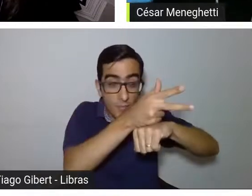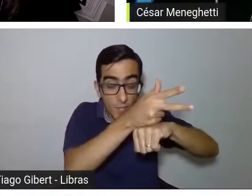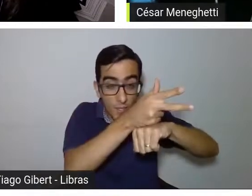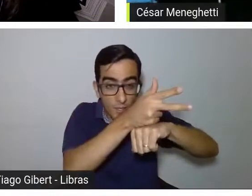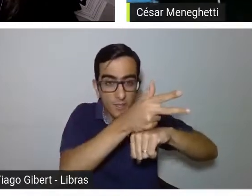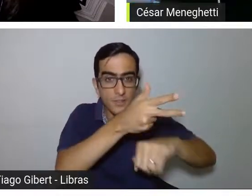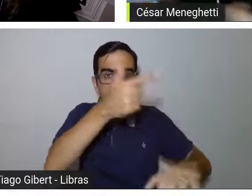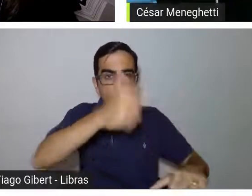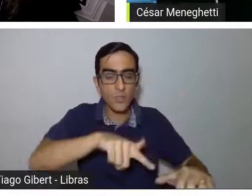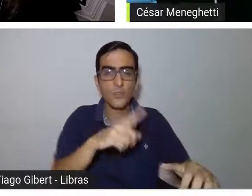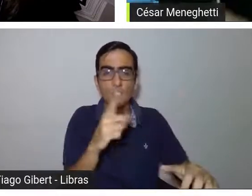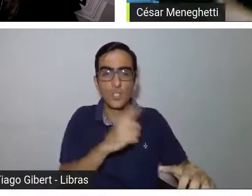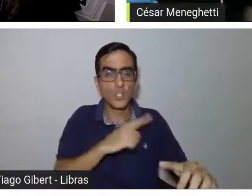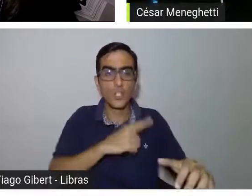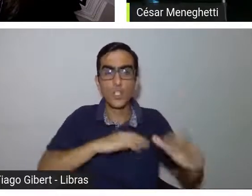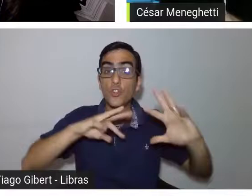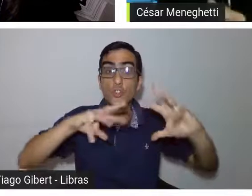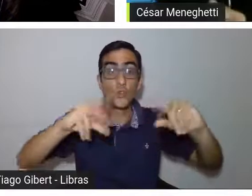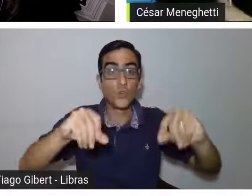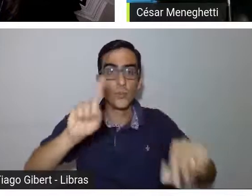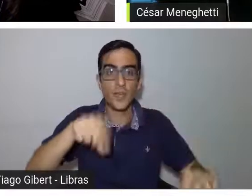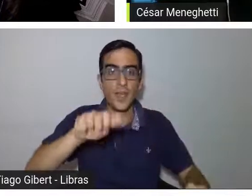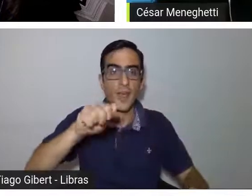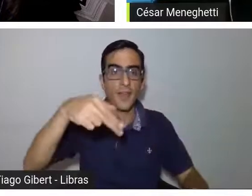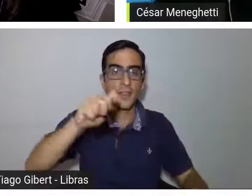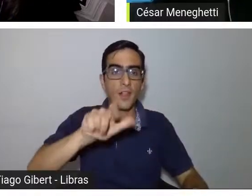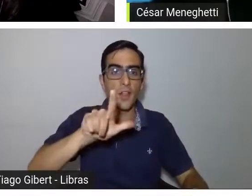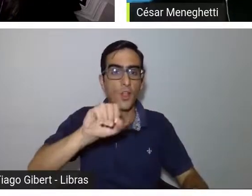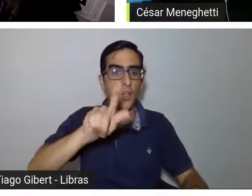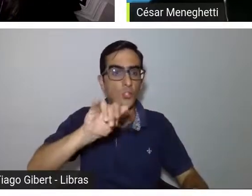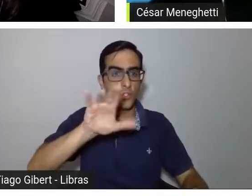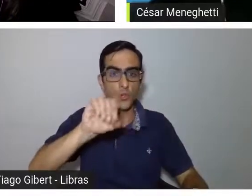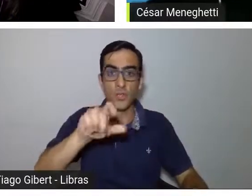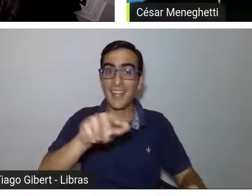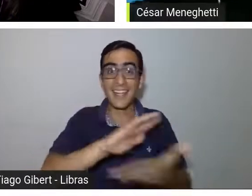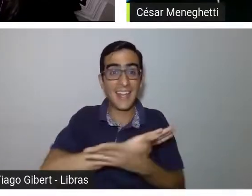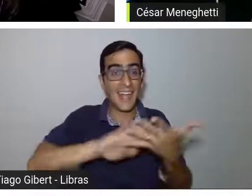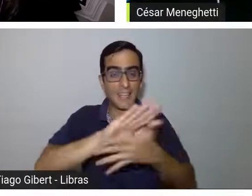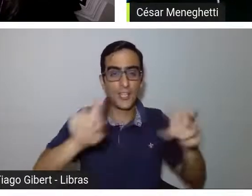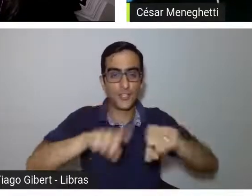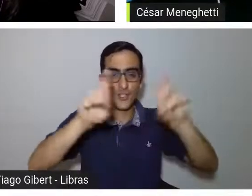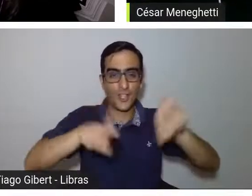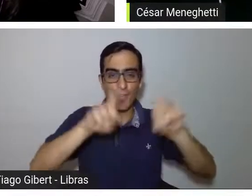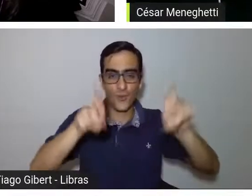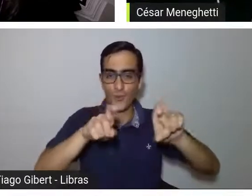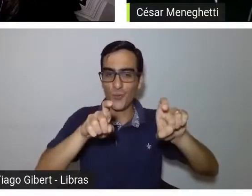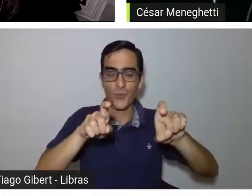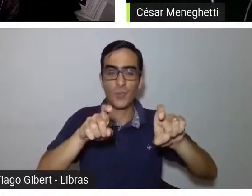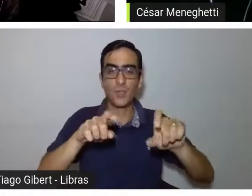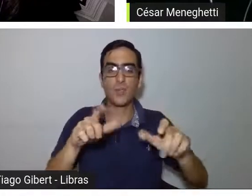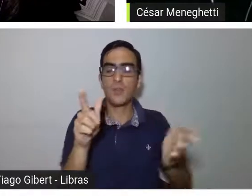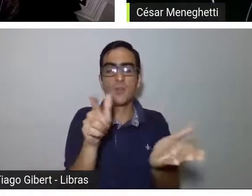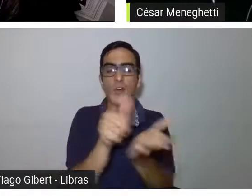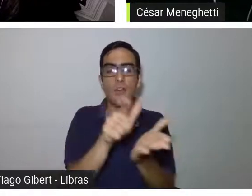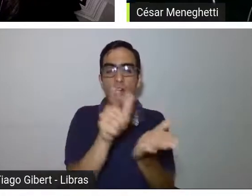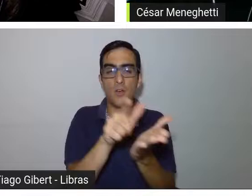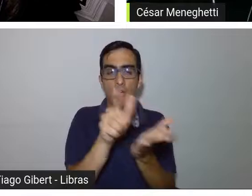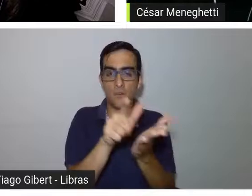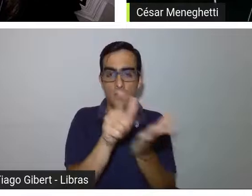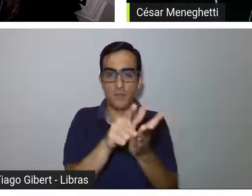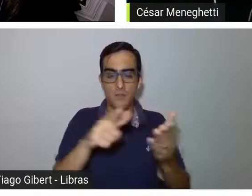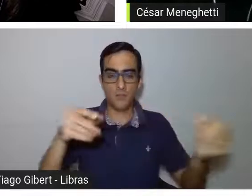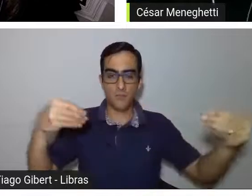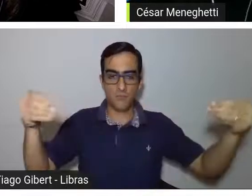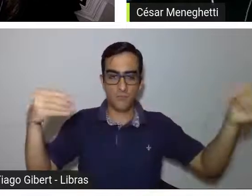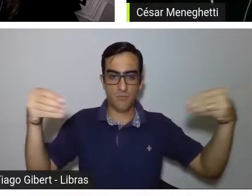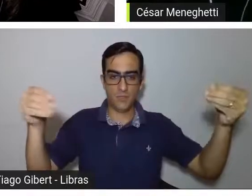se girava, tudo analógico, se girava. Imagina uma folha de papel enorme,